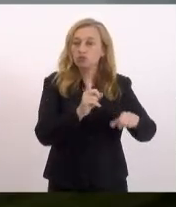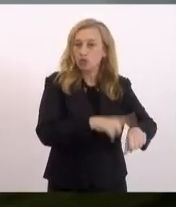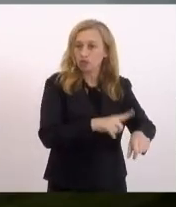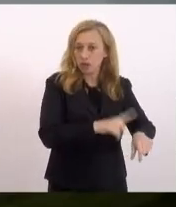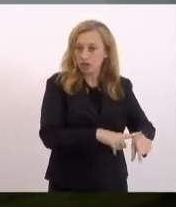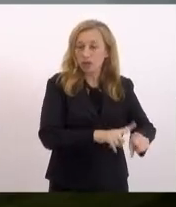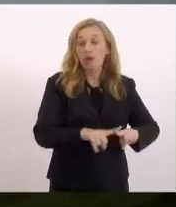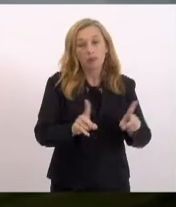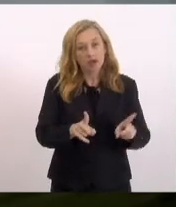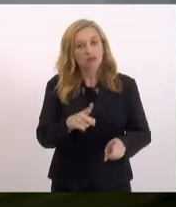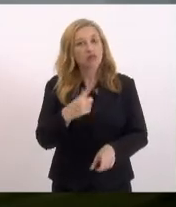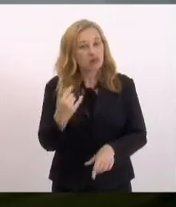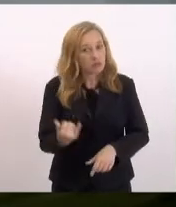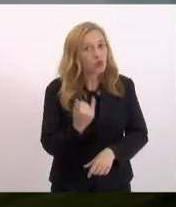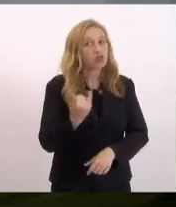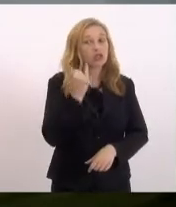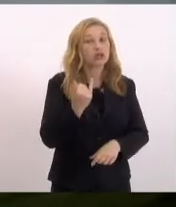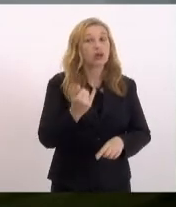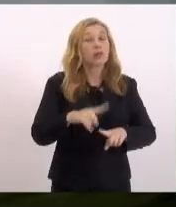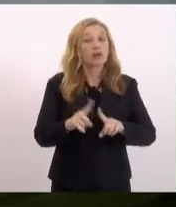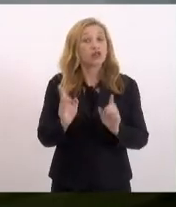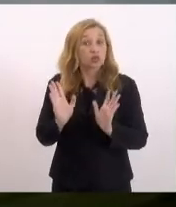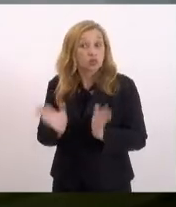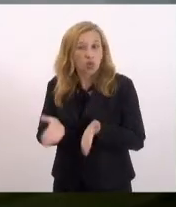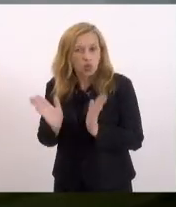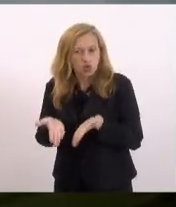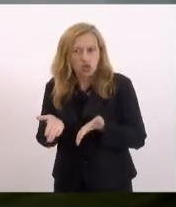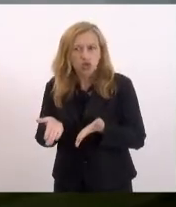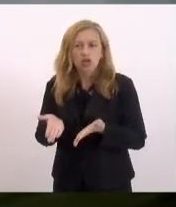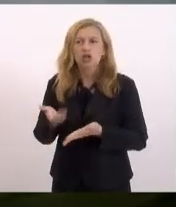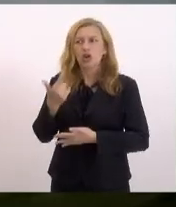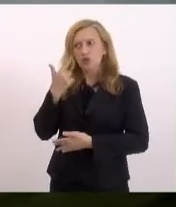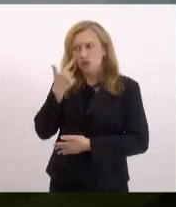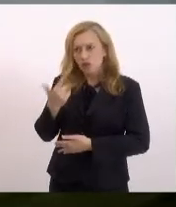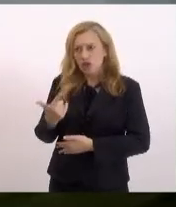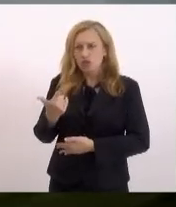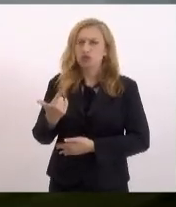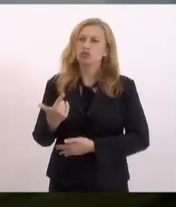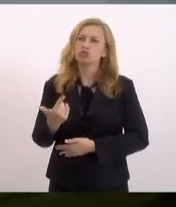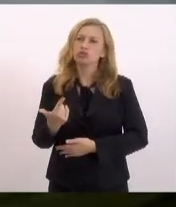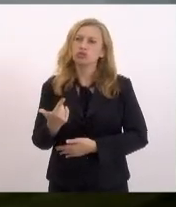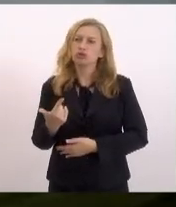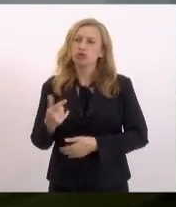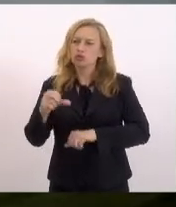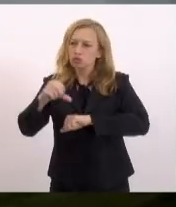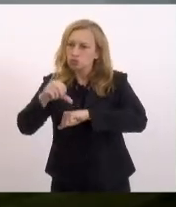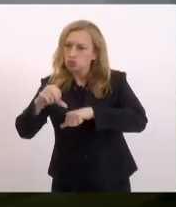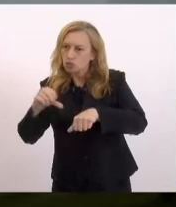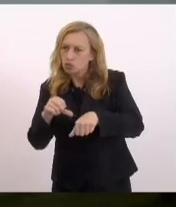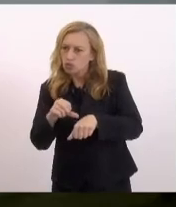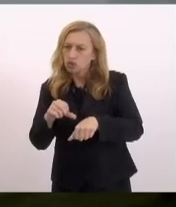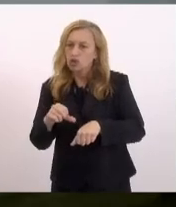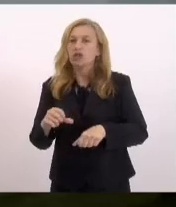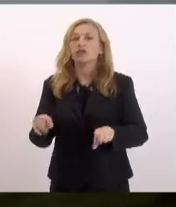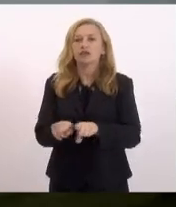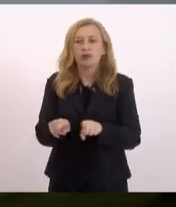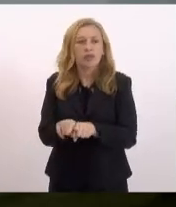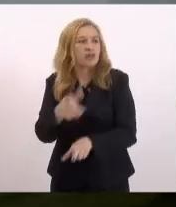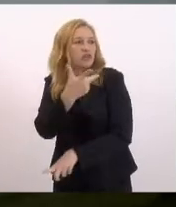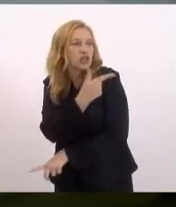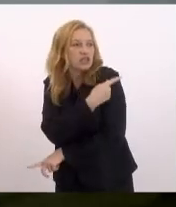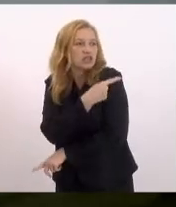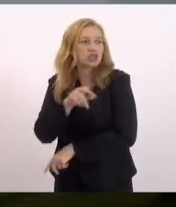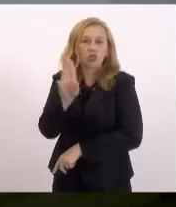fazia necessário. Porém, hoje, penso que com o Omicron e devido à vacinação, o